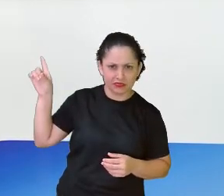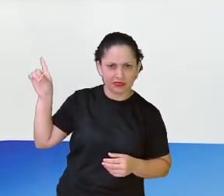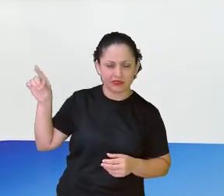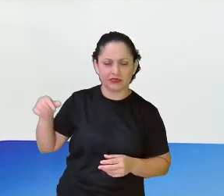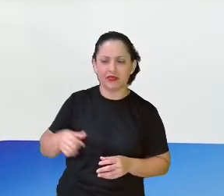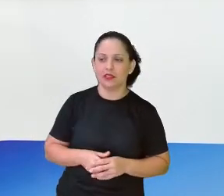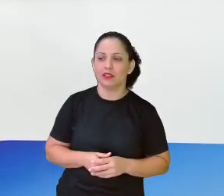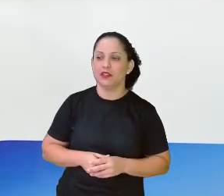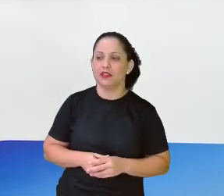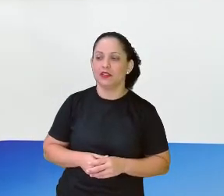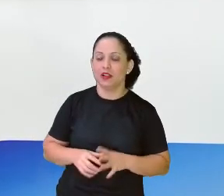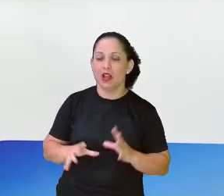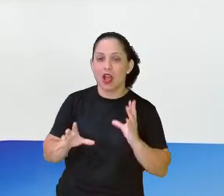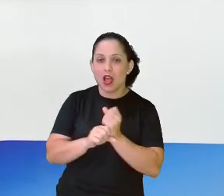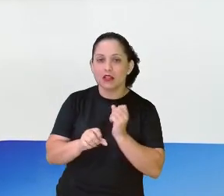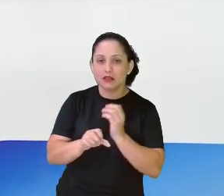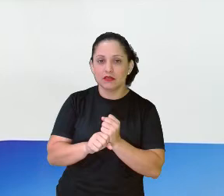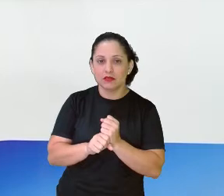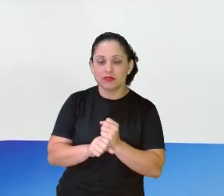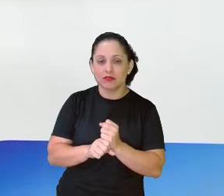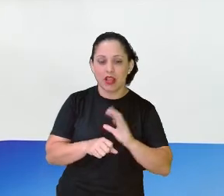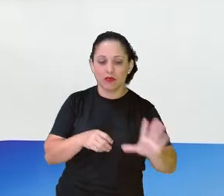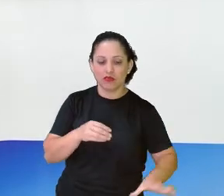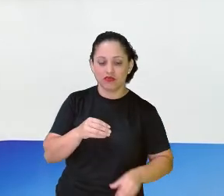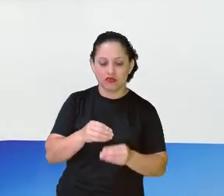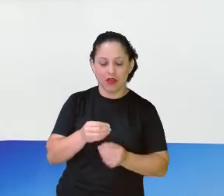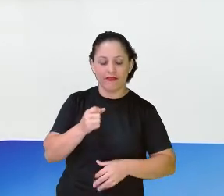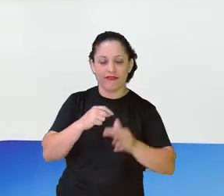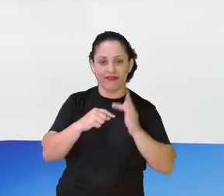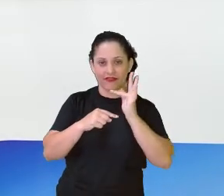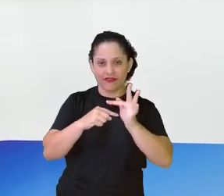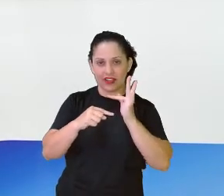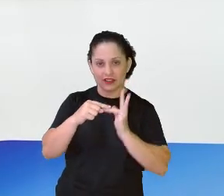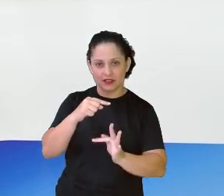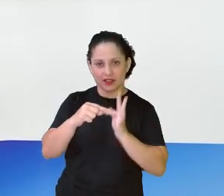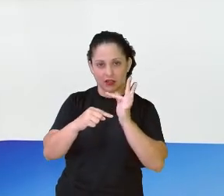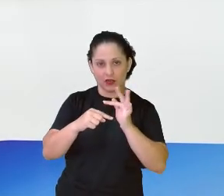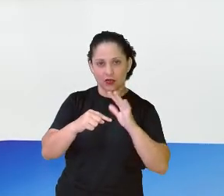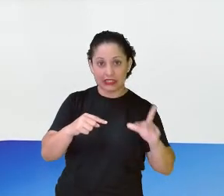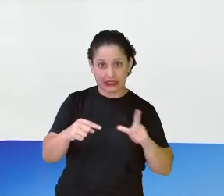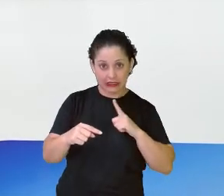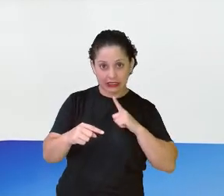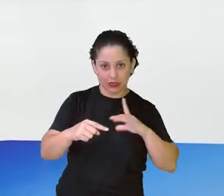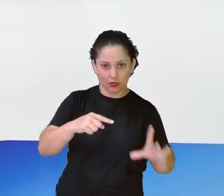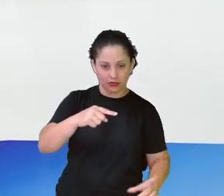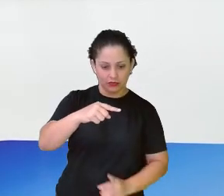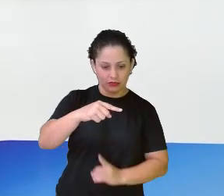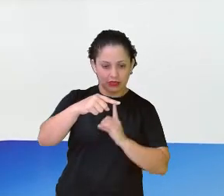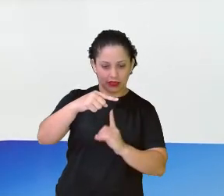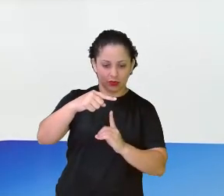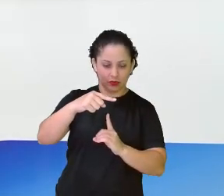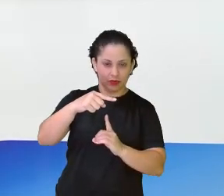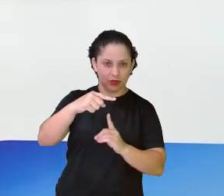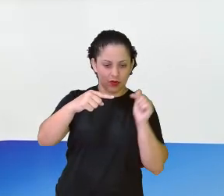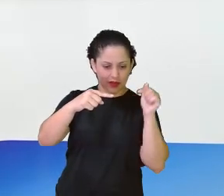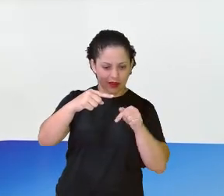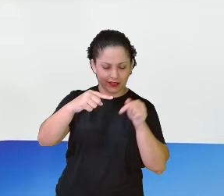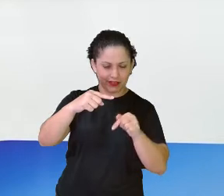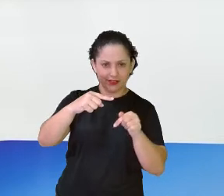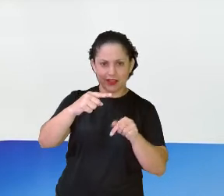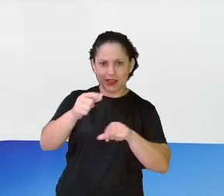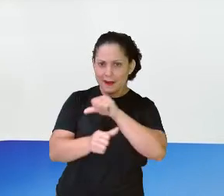Gente, numa adição de fração com o mesmo denominador, eu não vou alterar em nada, eu só